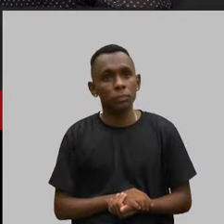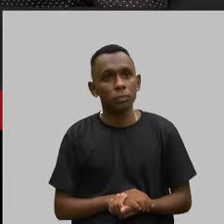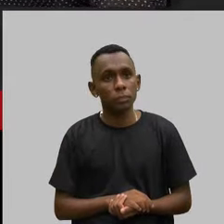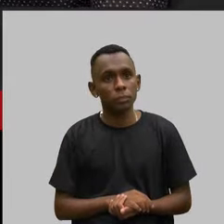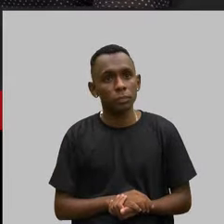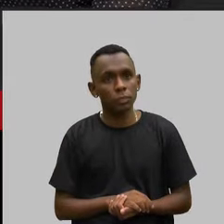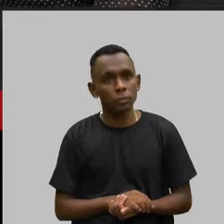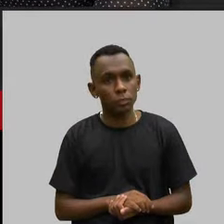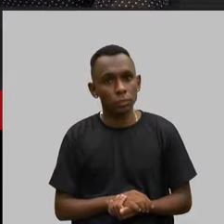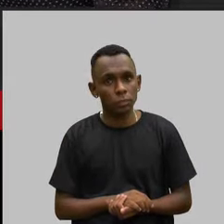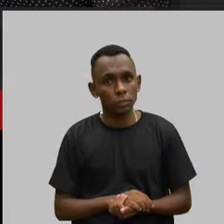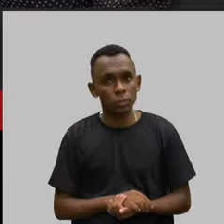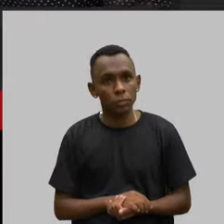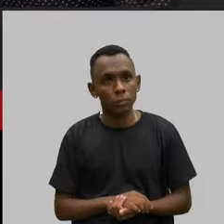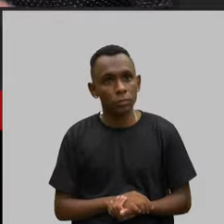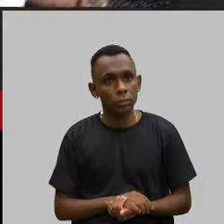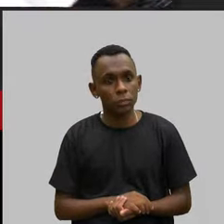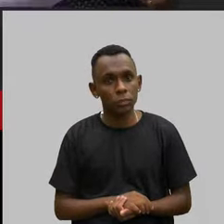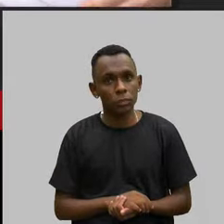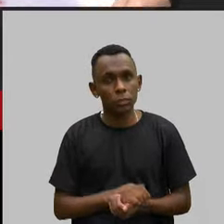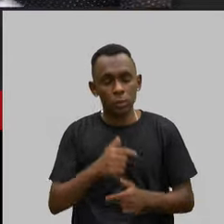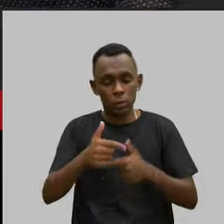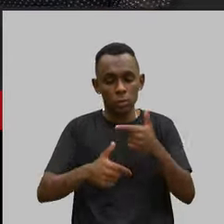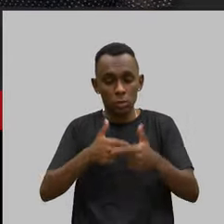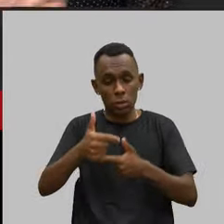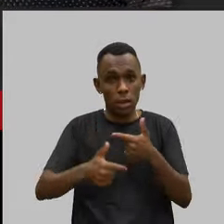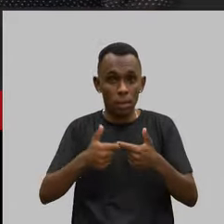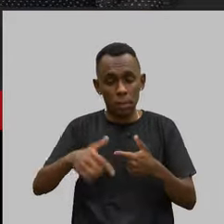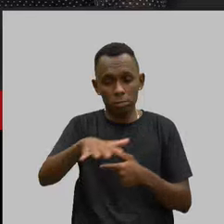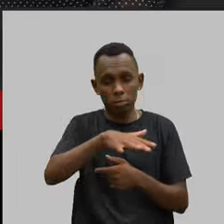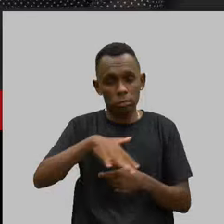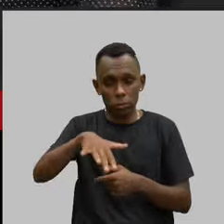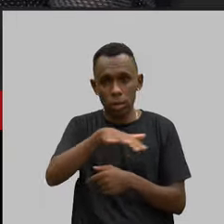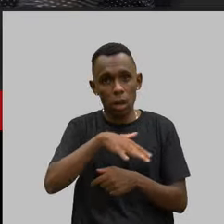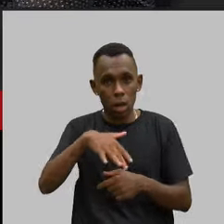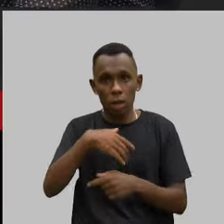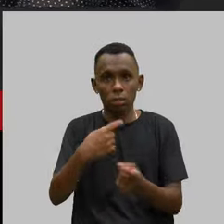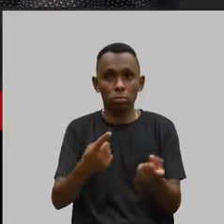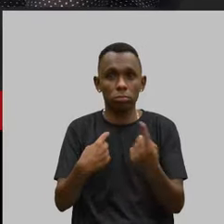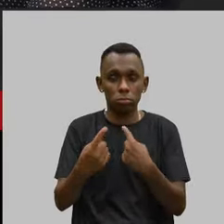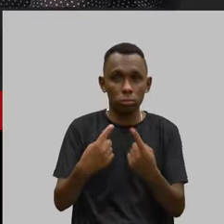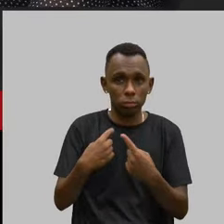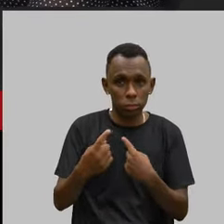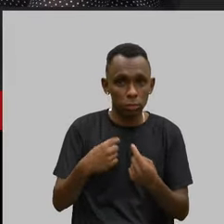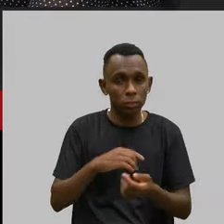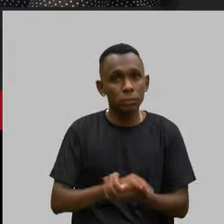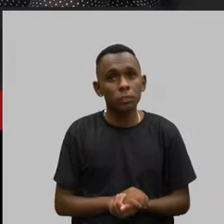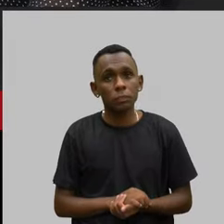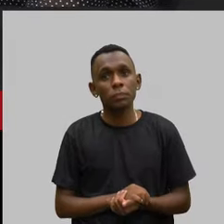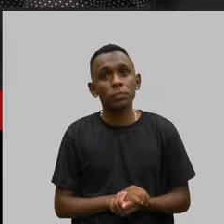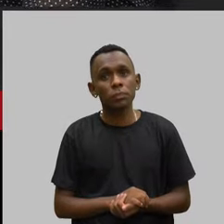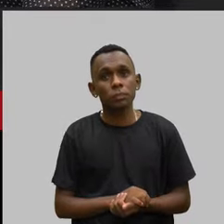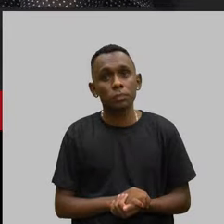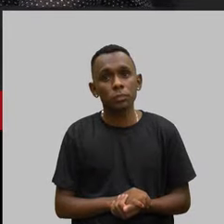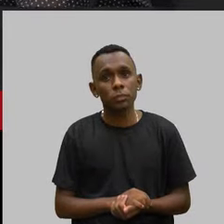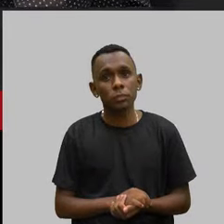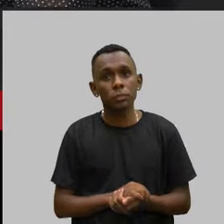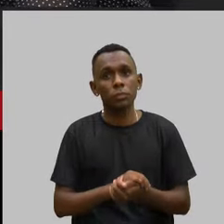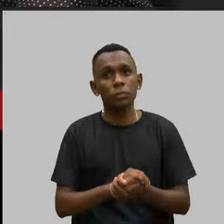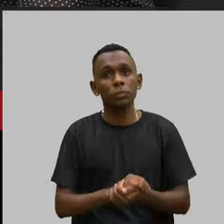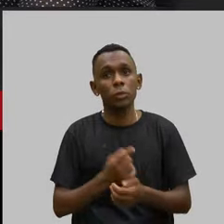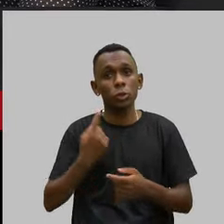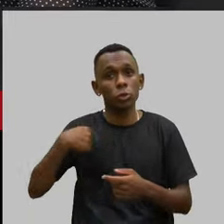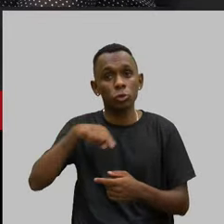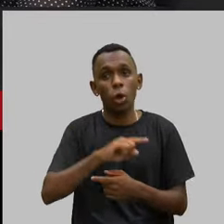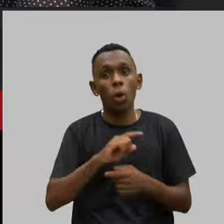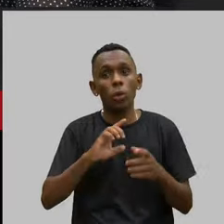ponta ainda no serviço de trânsito a gente teve a liberação das trâns do interior eh com a com isso a gente